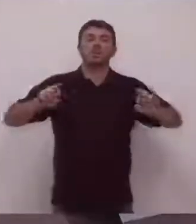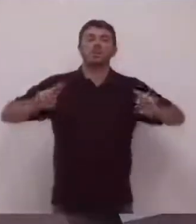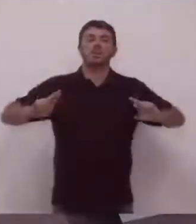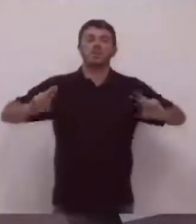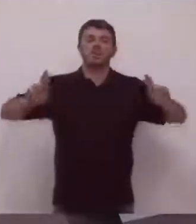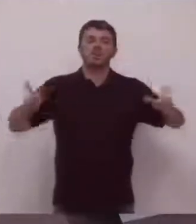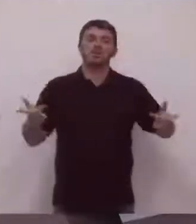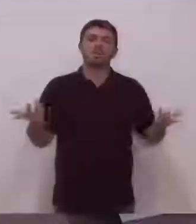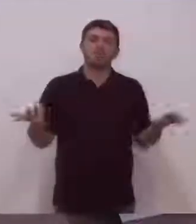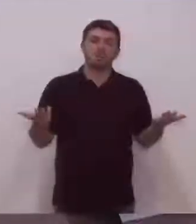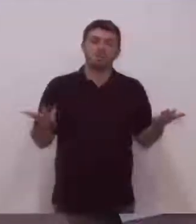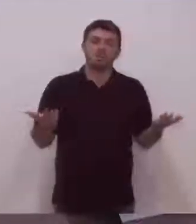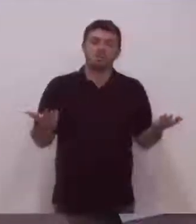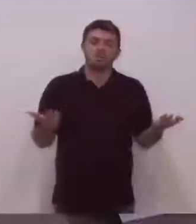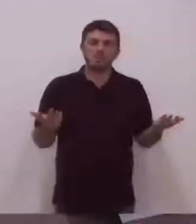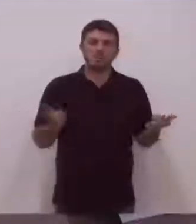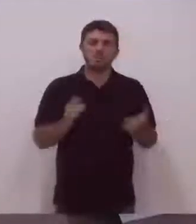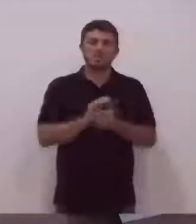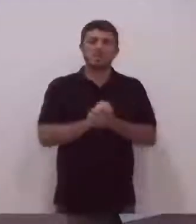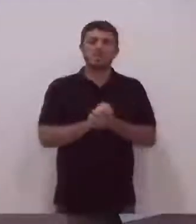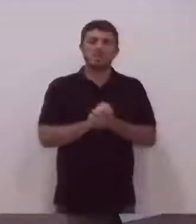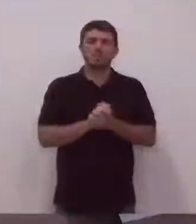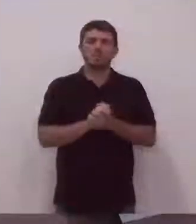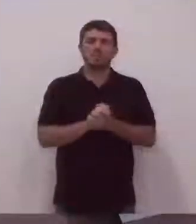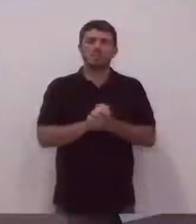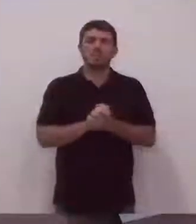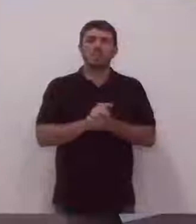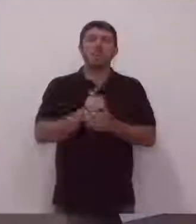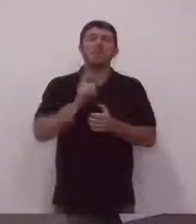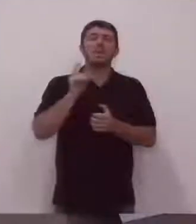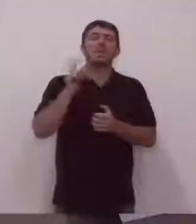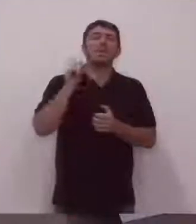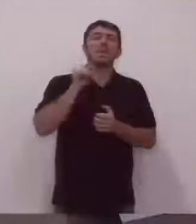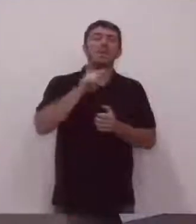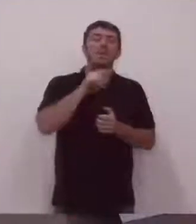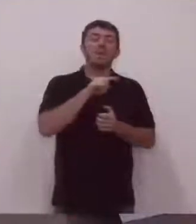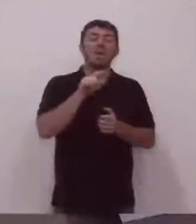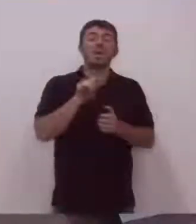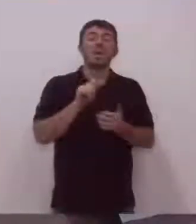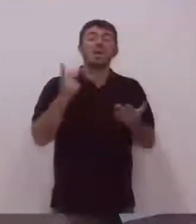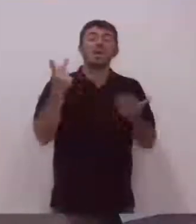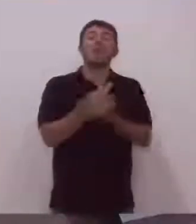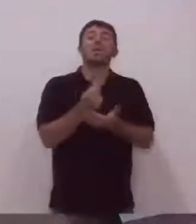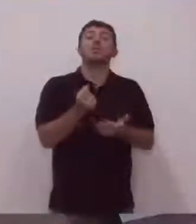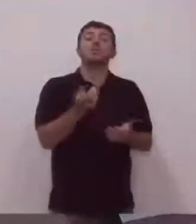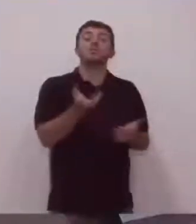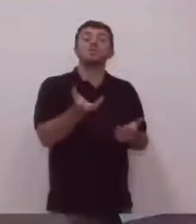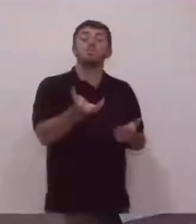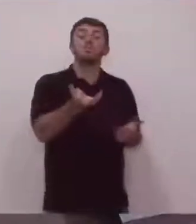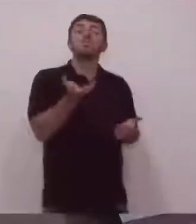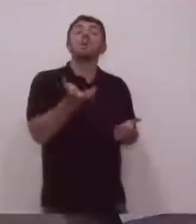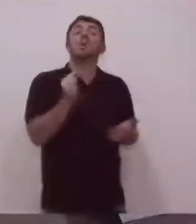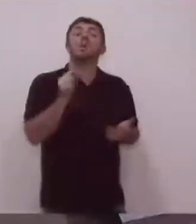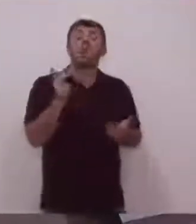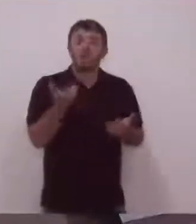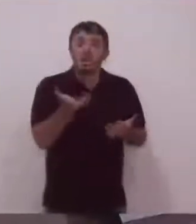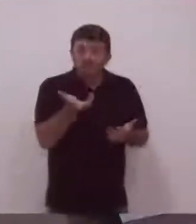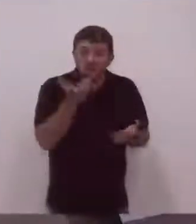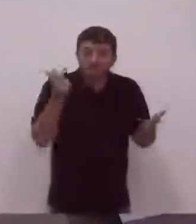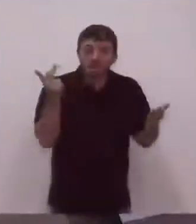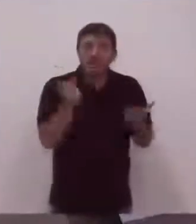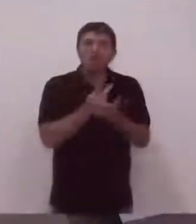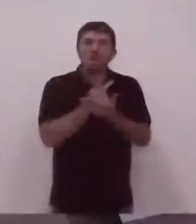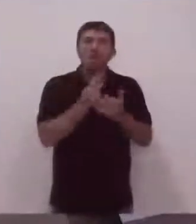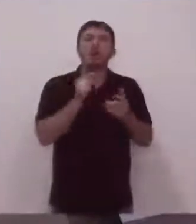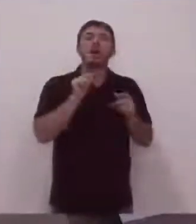E a questão do dolo, da má-fé, quem avalia isso seria a comissão processante, né? Não dá para ler um documento e